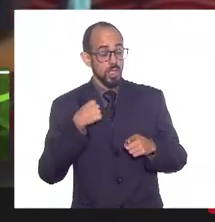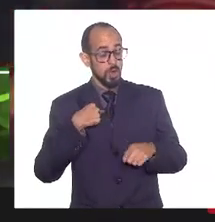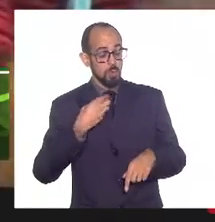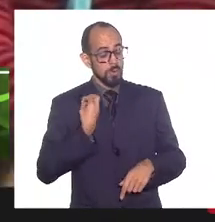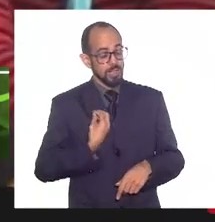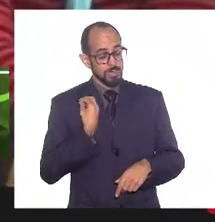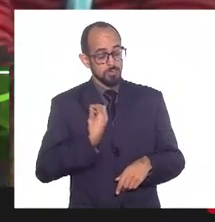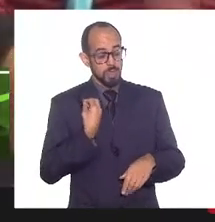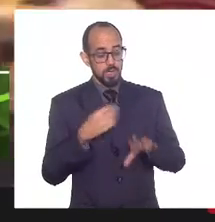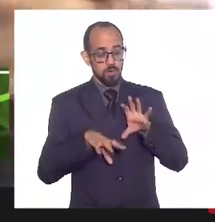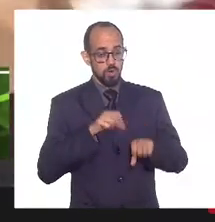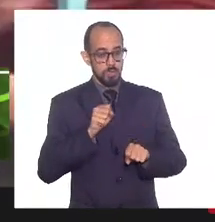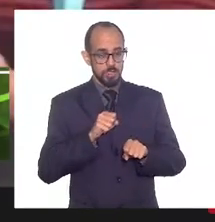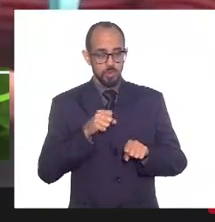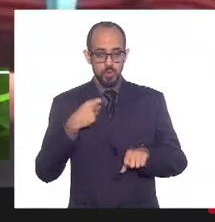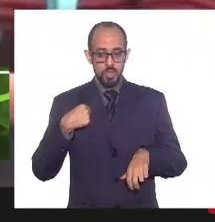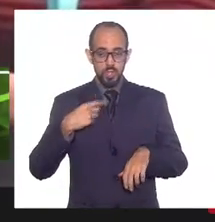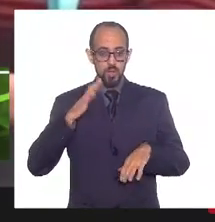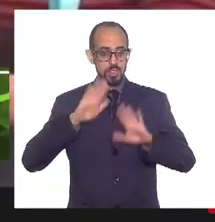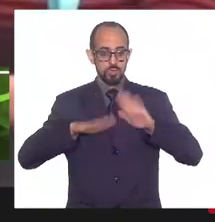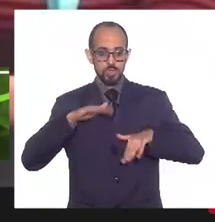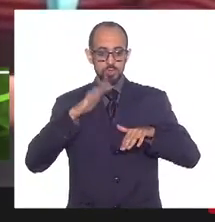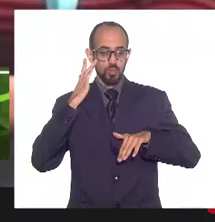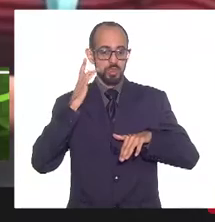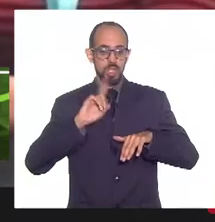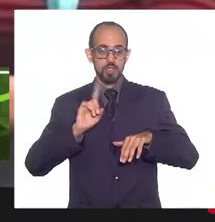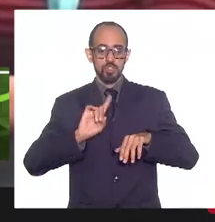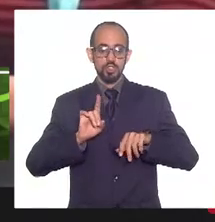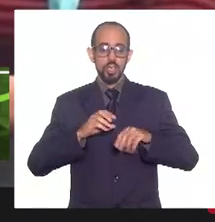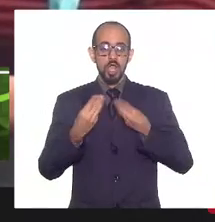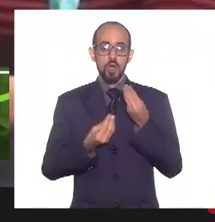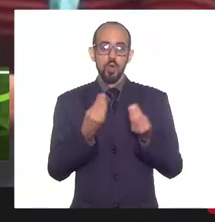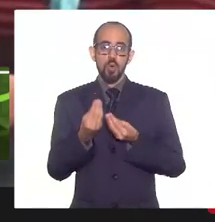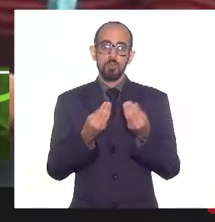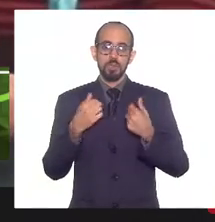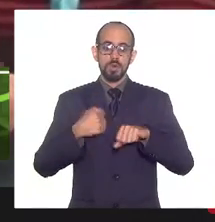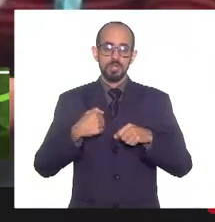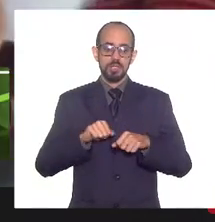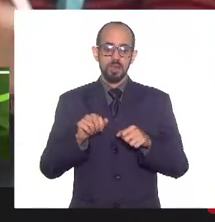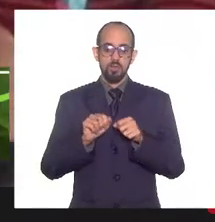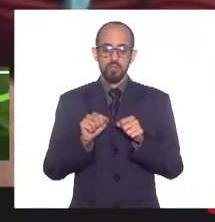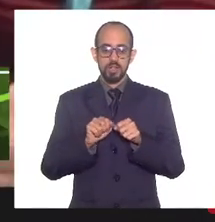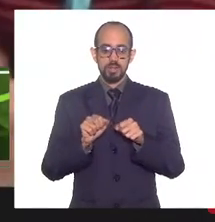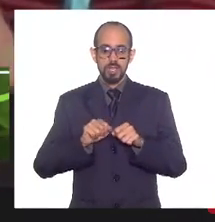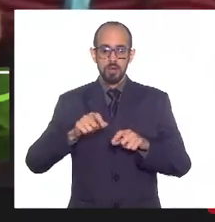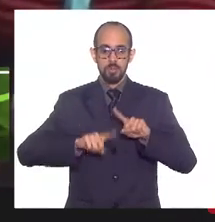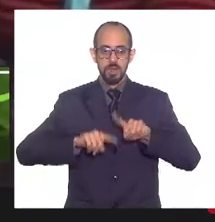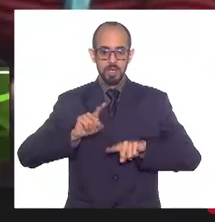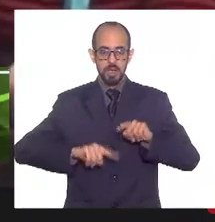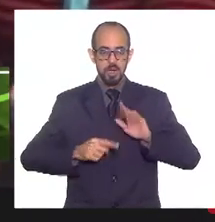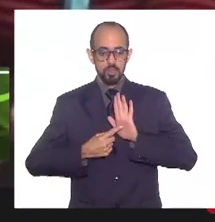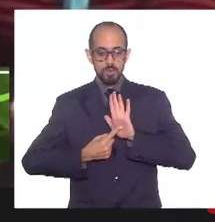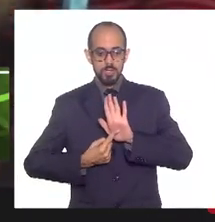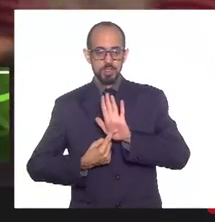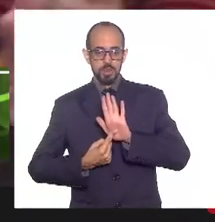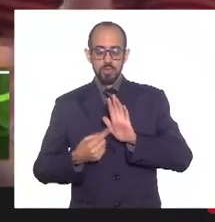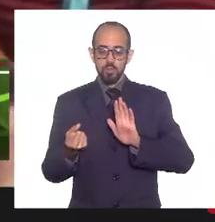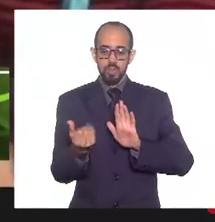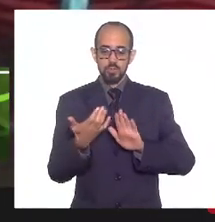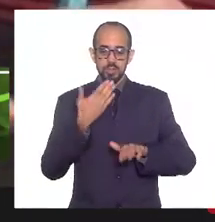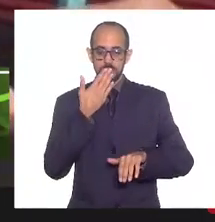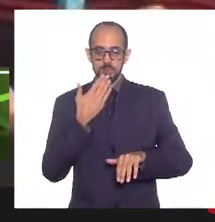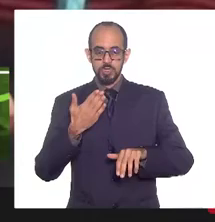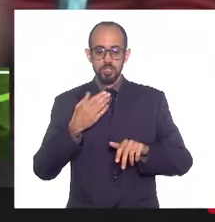quando vocês falavam portfólio eu não entendi quando vocês falavam proponentes eu não entendi quando vocês exatamente pediam três